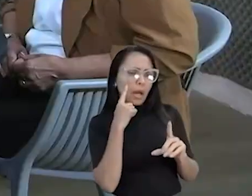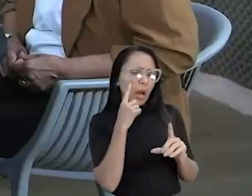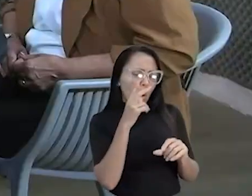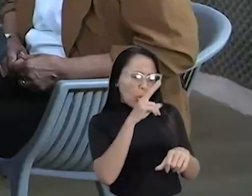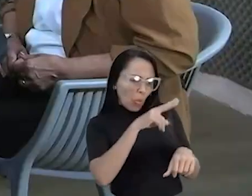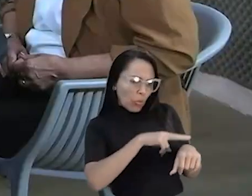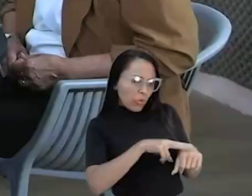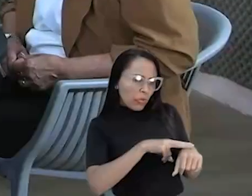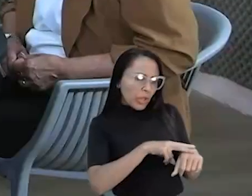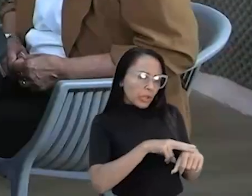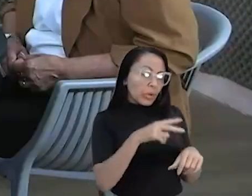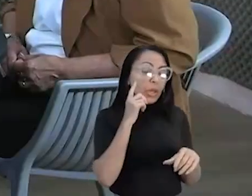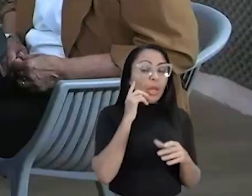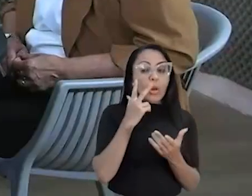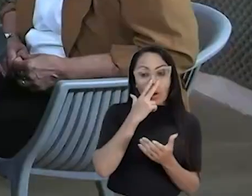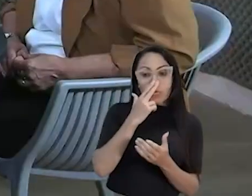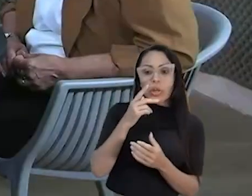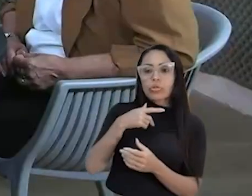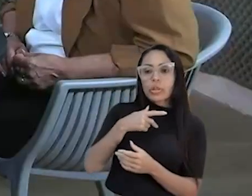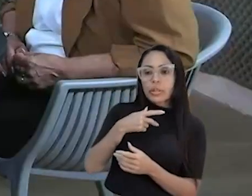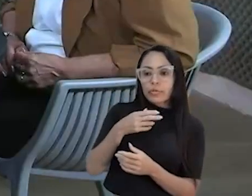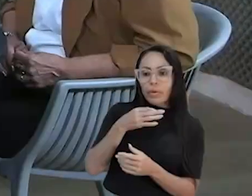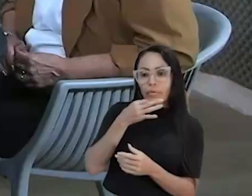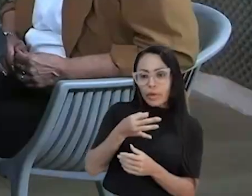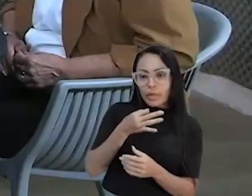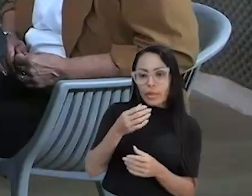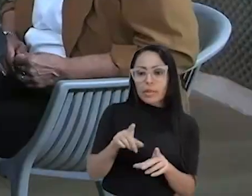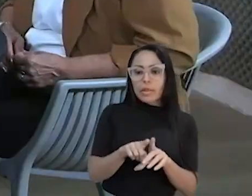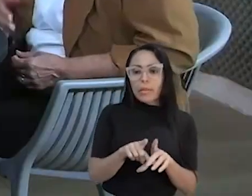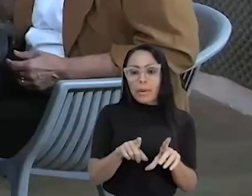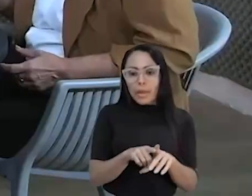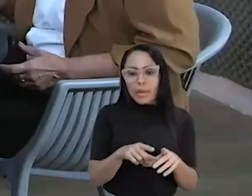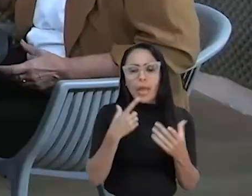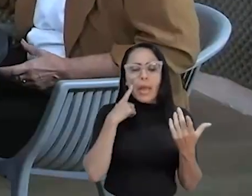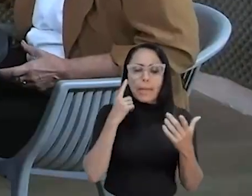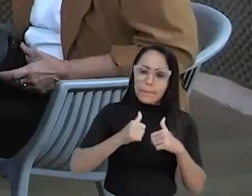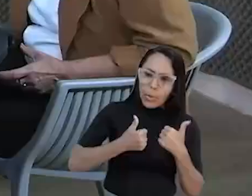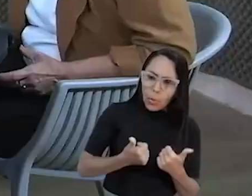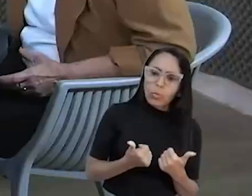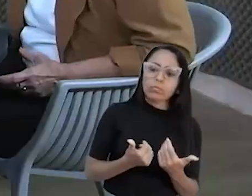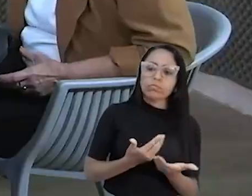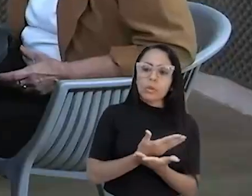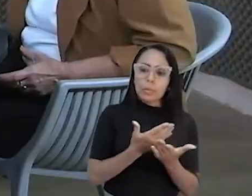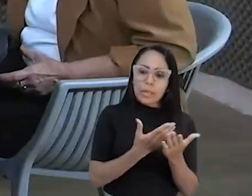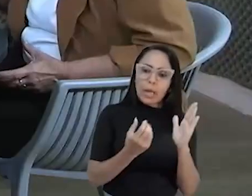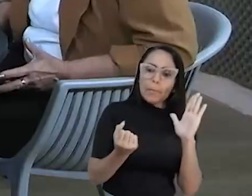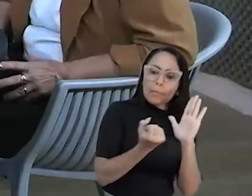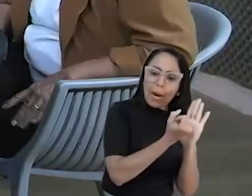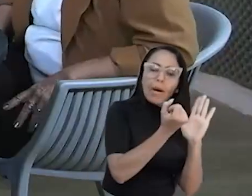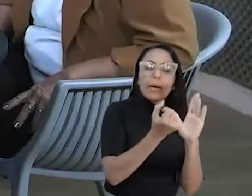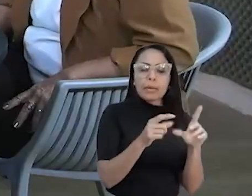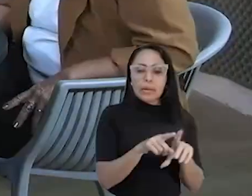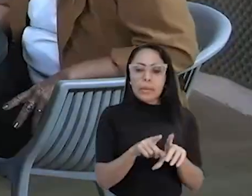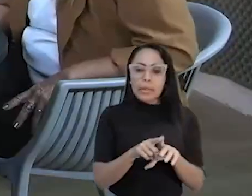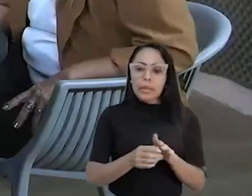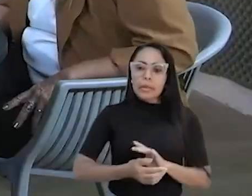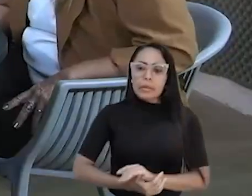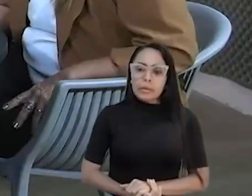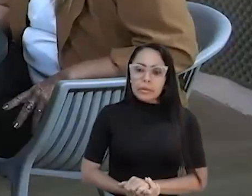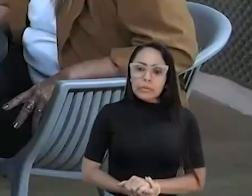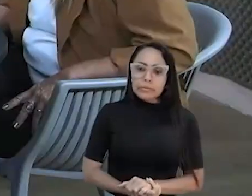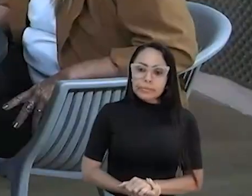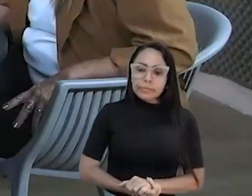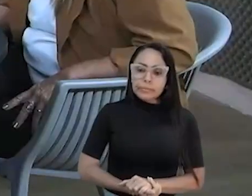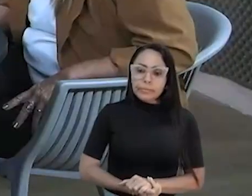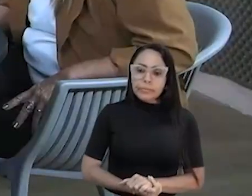vidro. E eu acho que isso a gente vai ver muito em cartaz e em marca. Embalagem. Para poder a gente ver o conteúdo, né? Sim. É